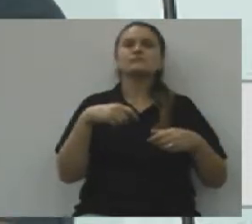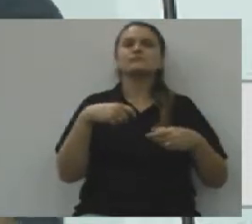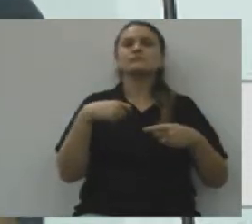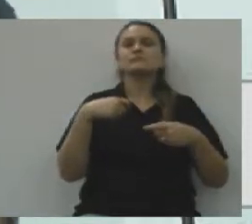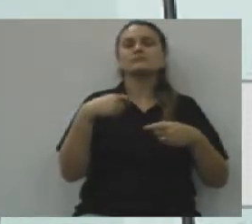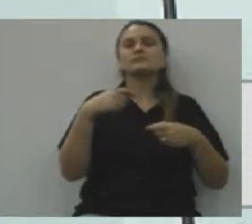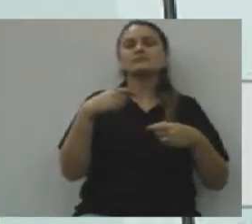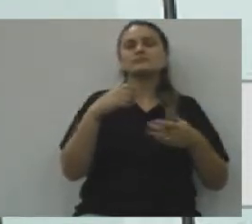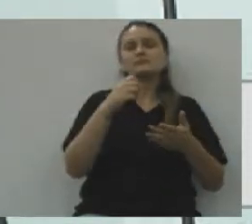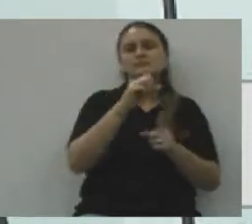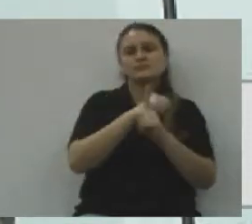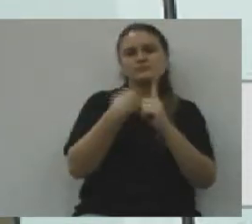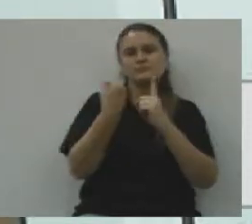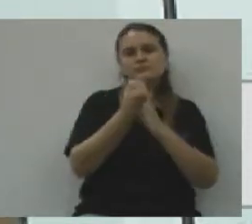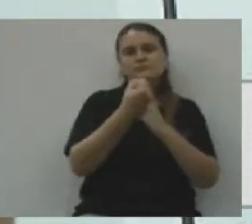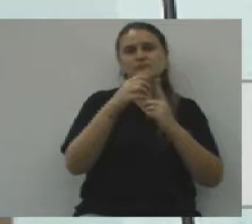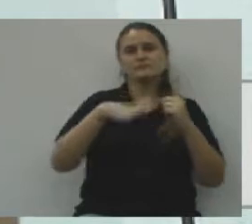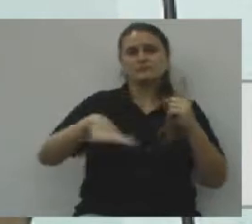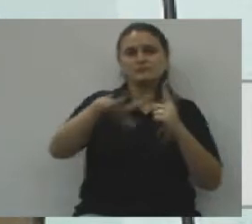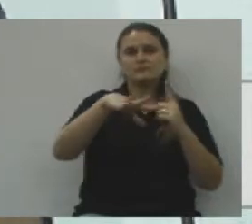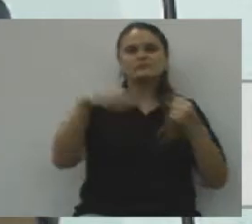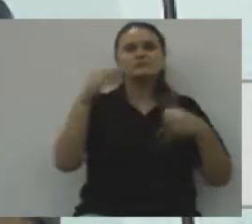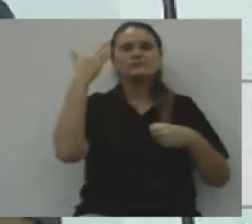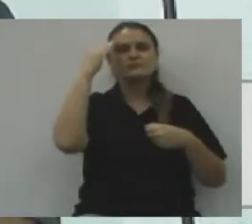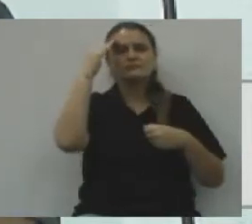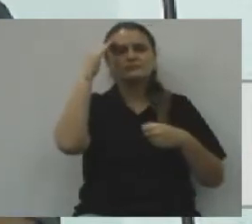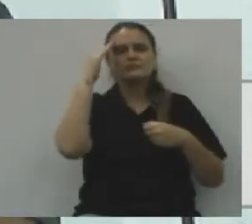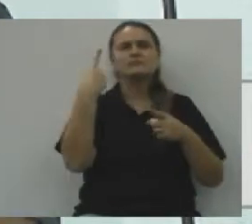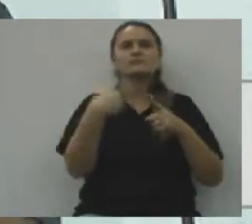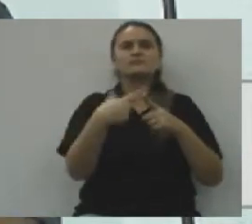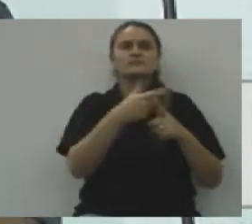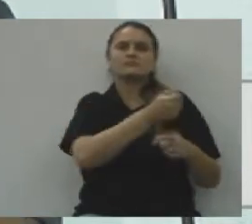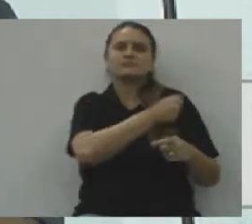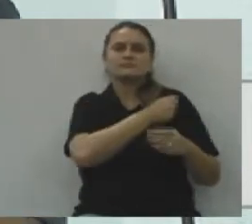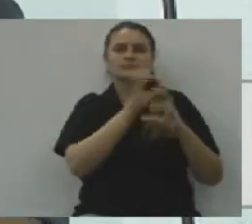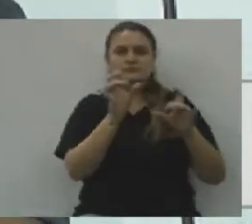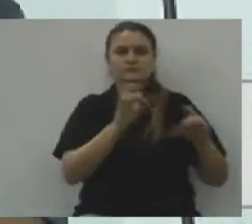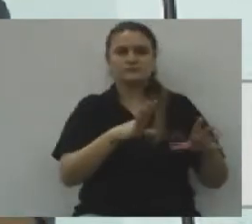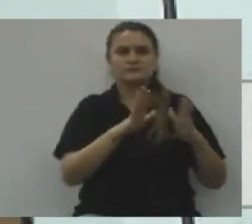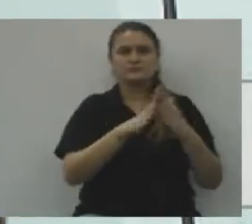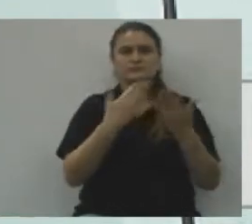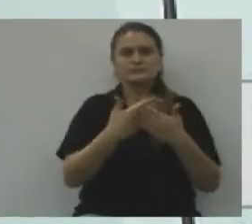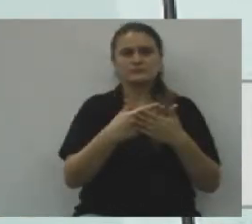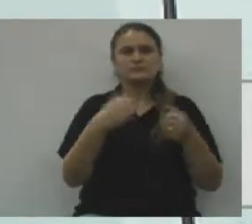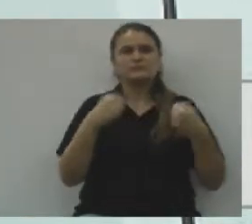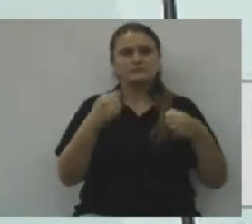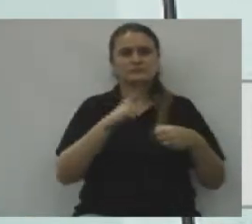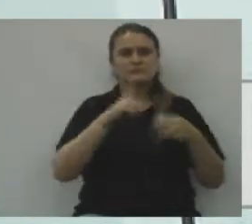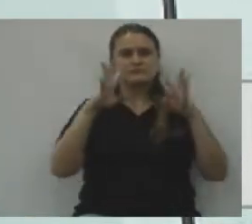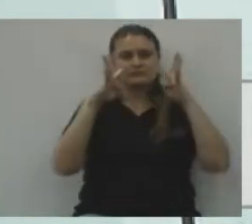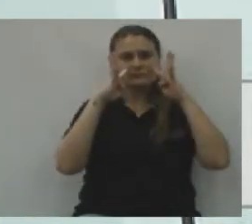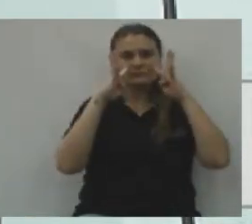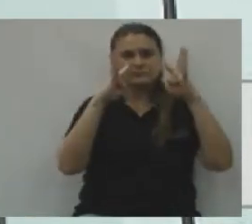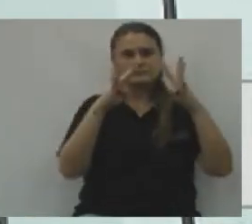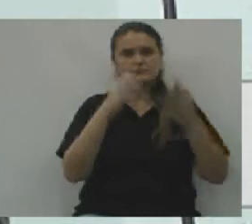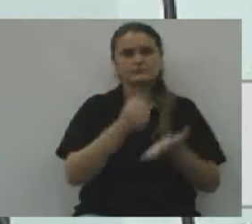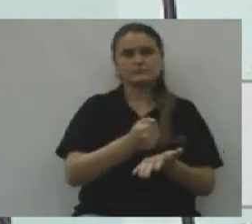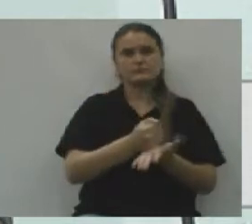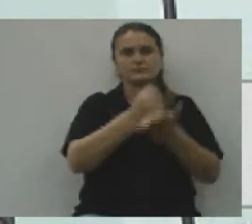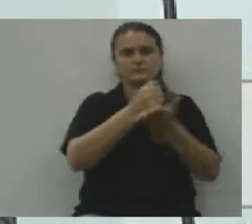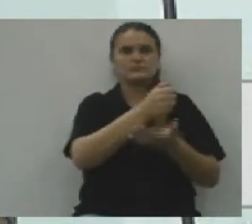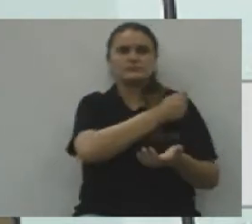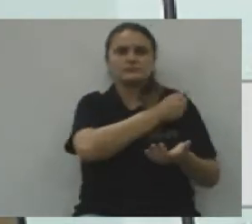vista da assistência social para compreender melhor aquela situação de evasão do aluno, né? Para que se prestasse o apoio para que ele retornasse à